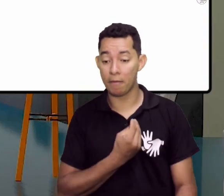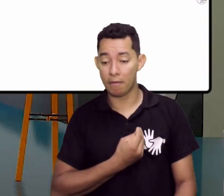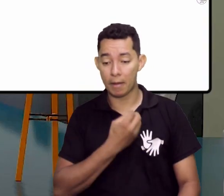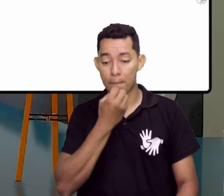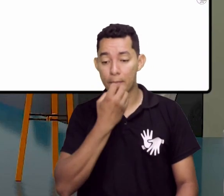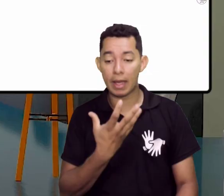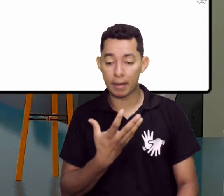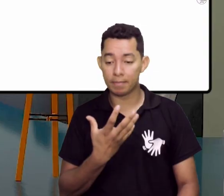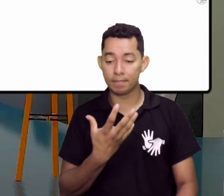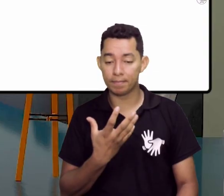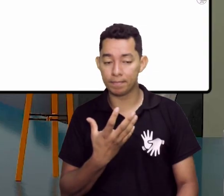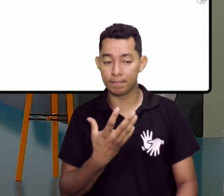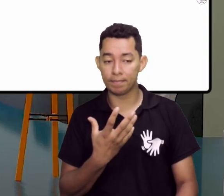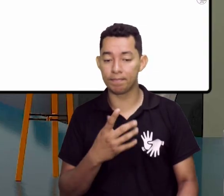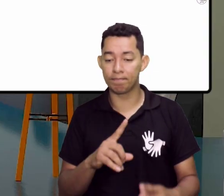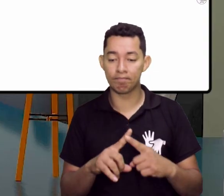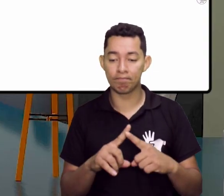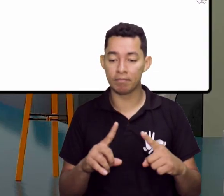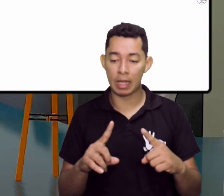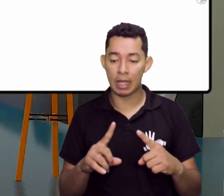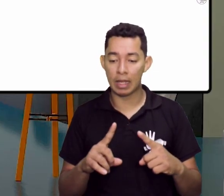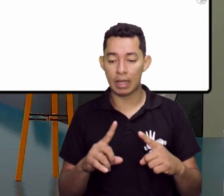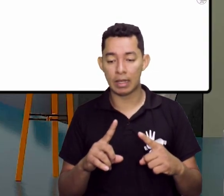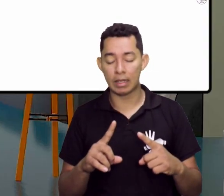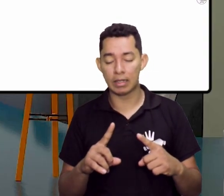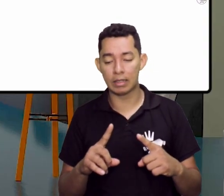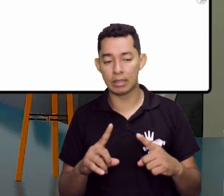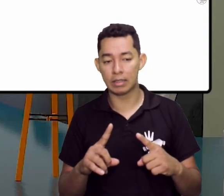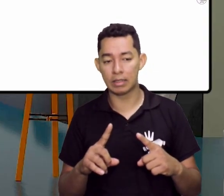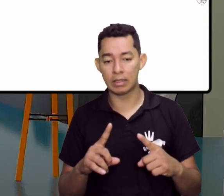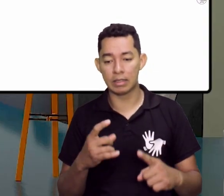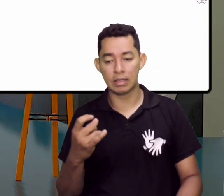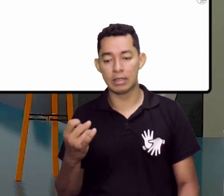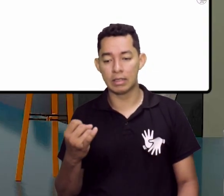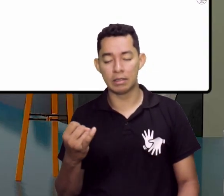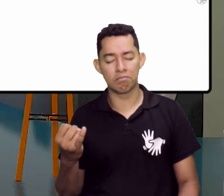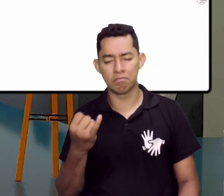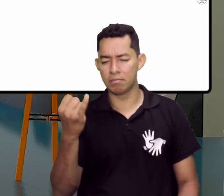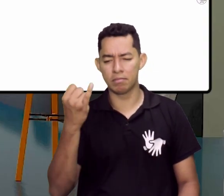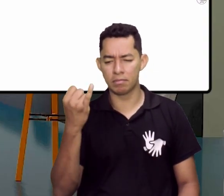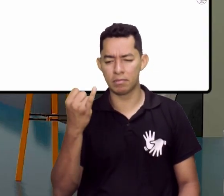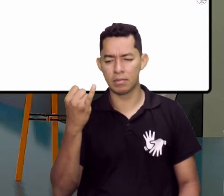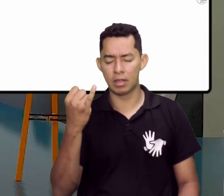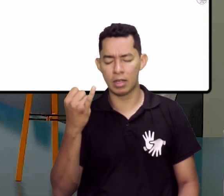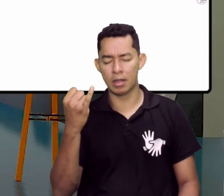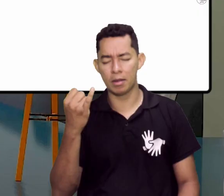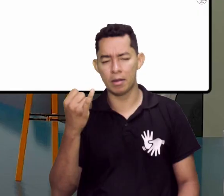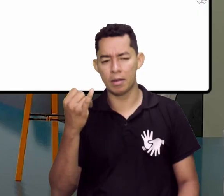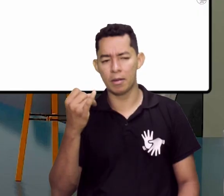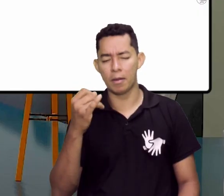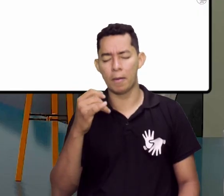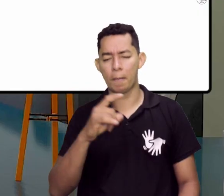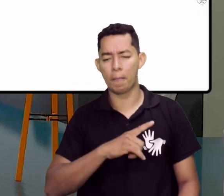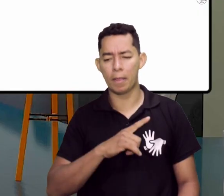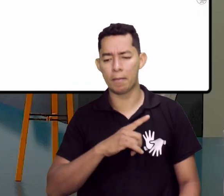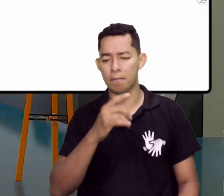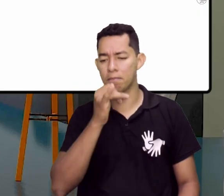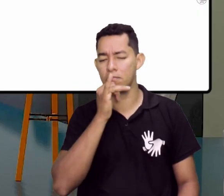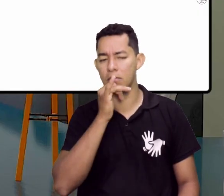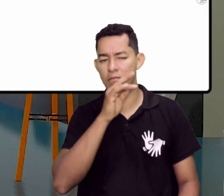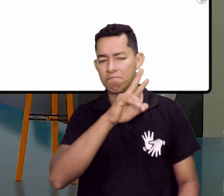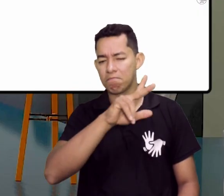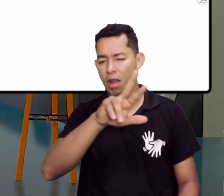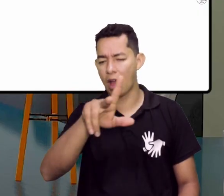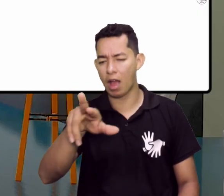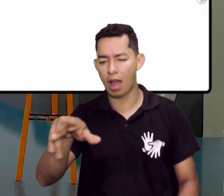é tão, assim, importante, interessante que a gente tenha tantas coisas que a